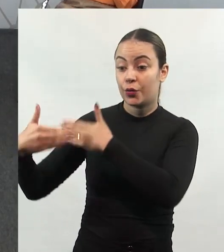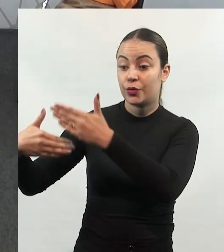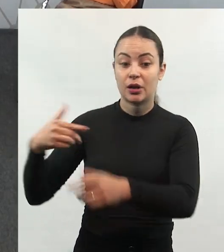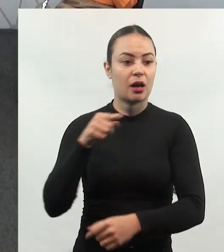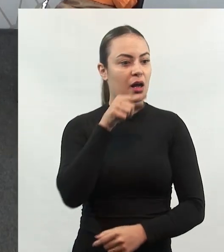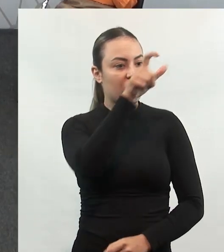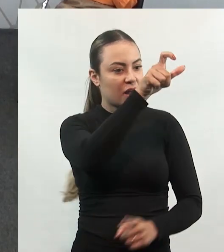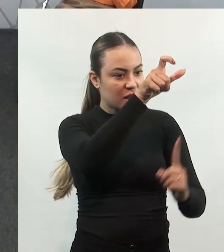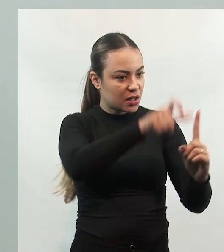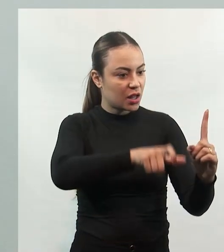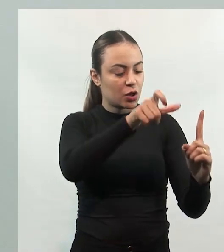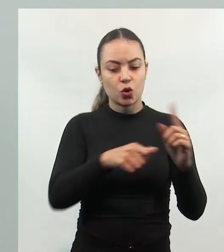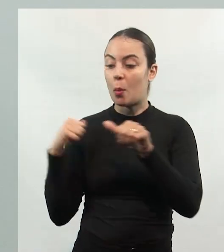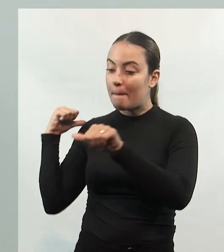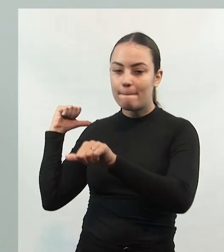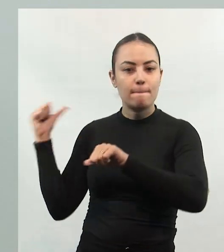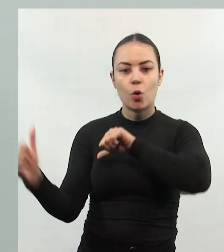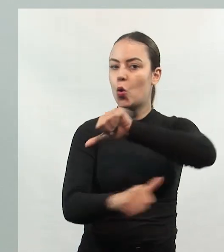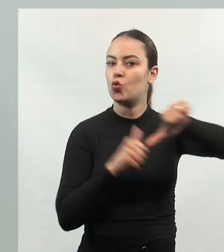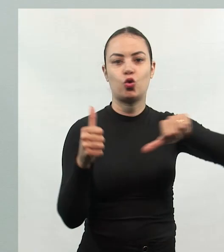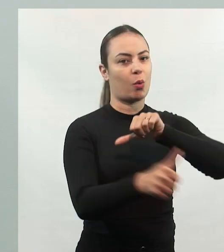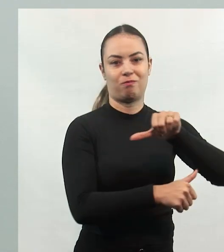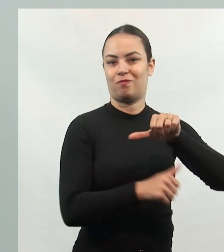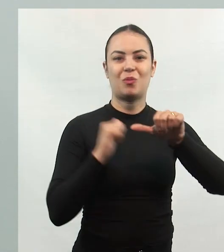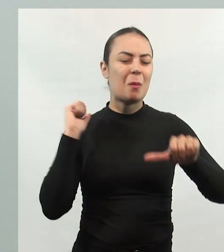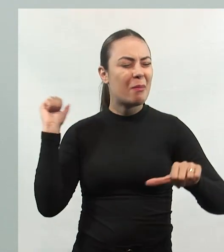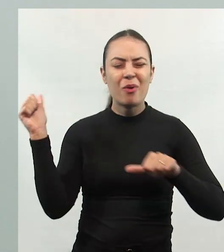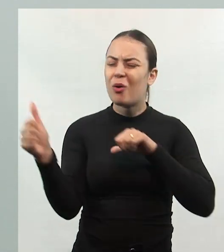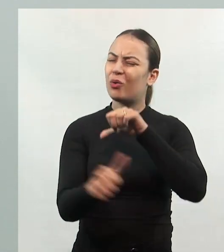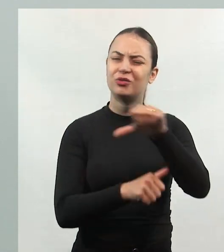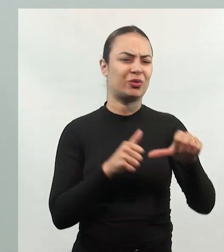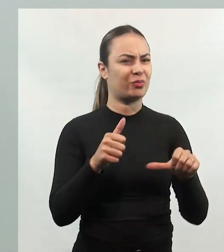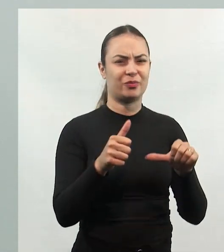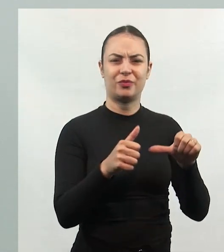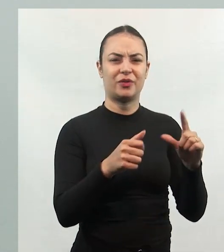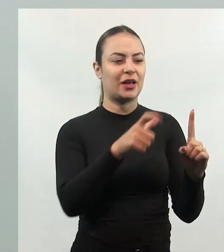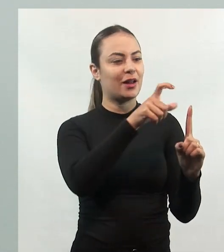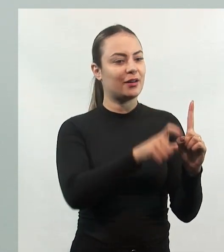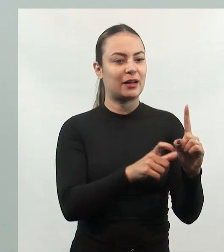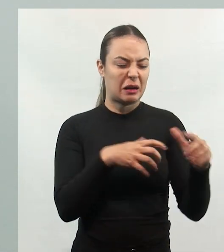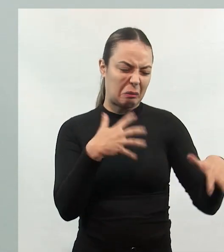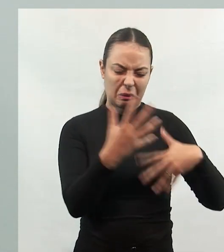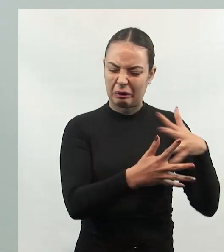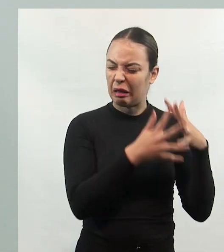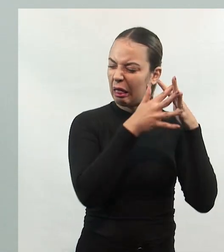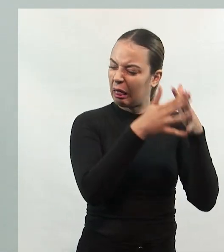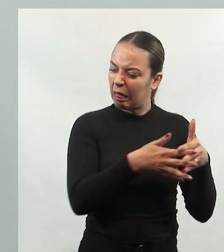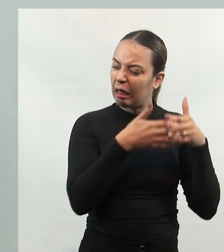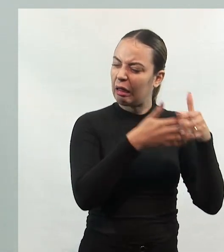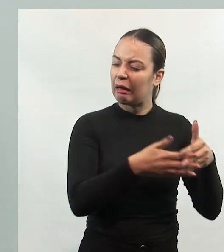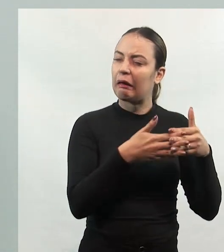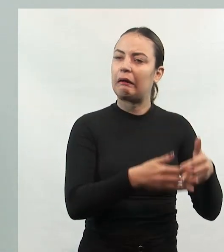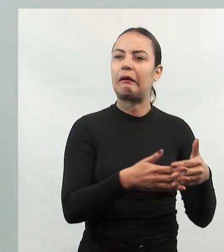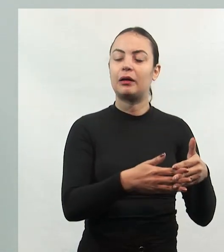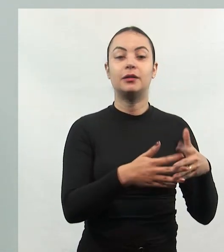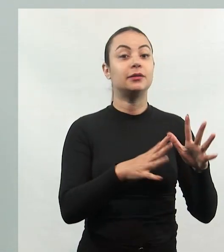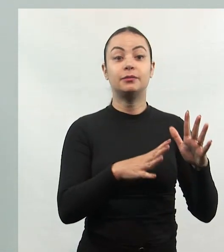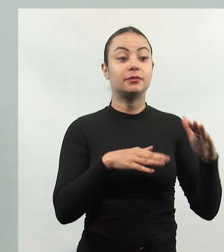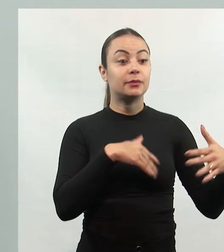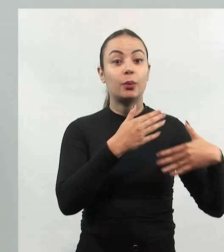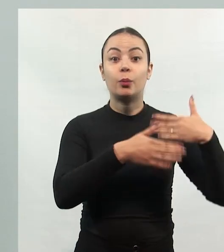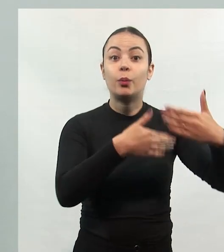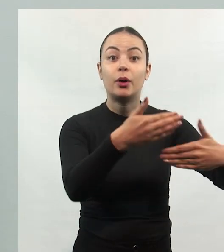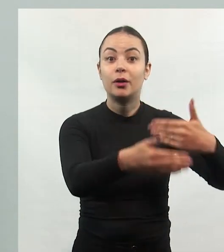como ele foi hoje? Aí eu dizia, foi excelente. Mesmo que ele não tivesse sido, eu dizia. E eu comecei a colocar esse